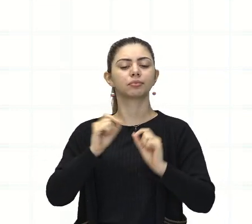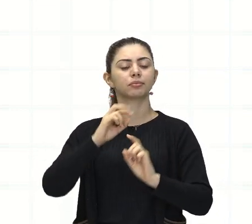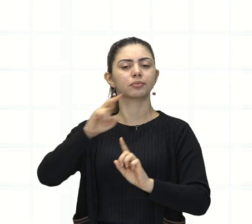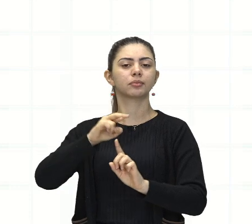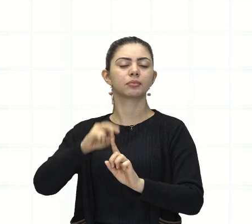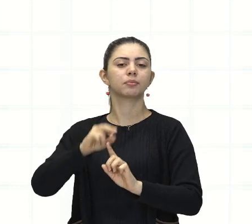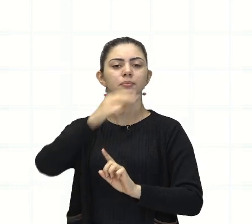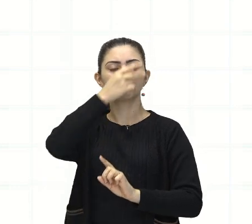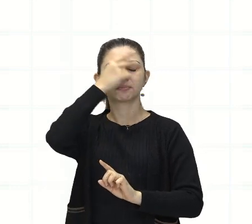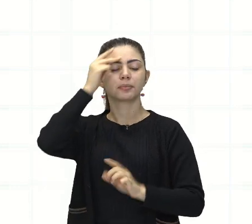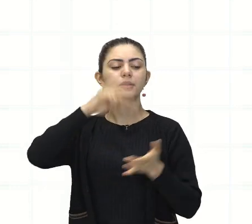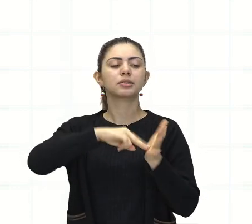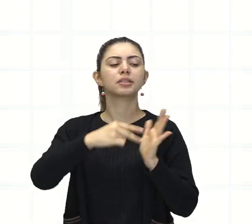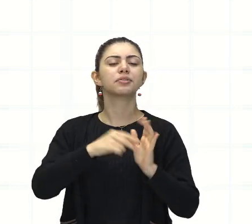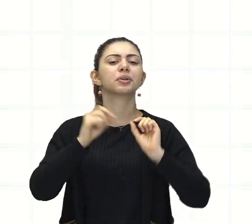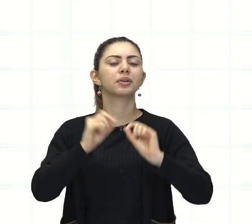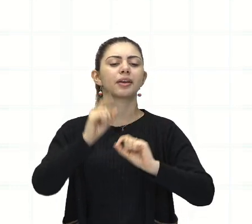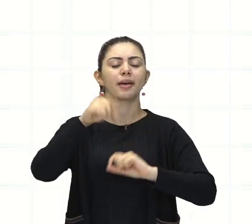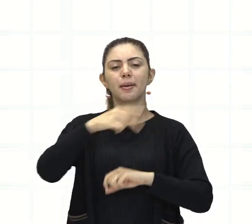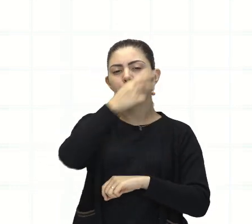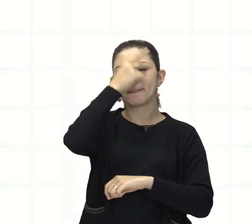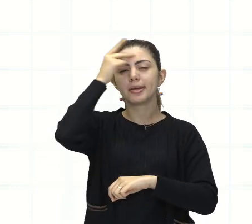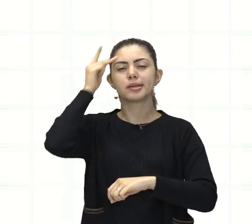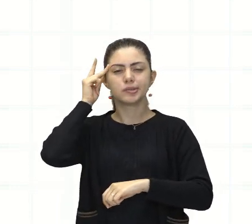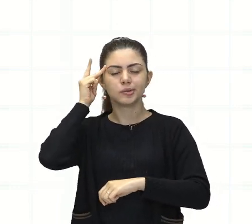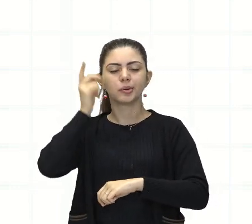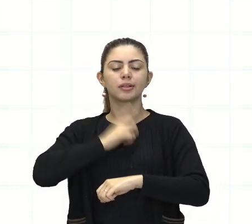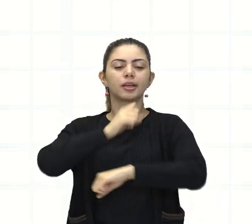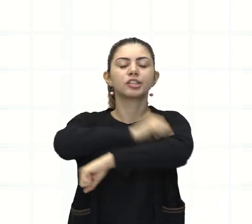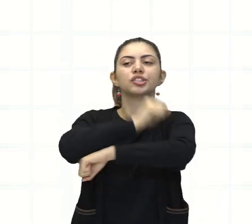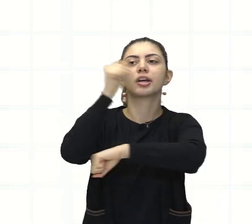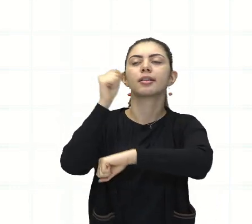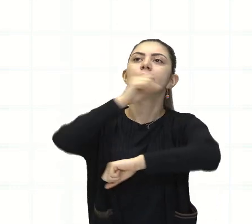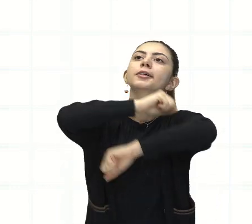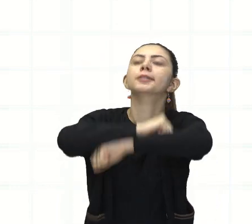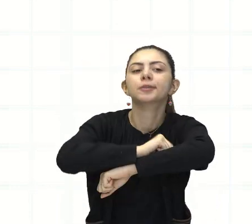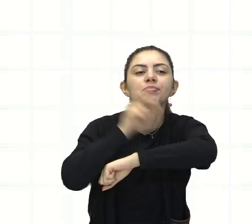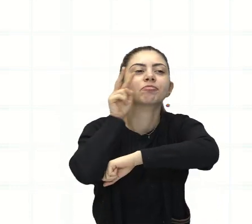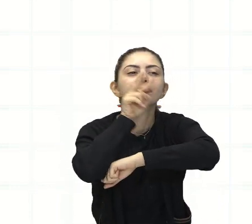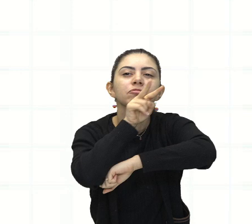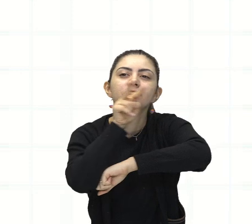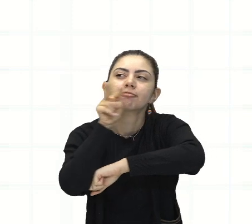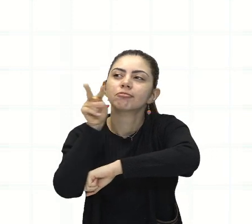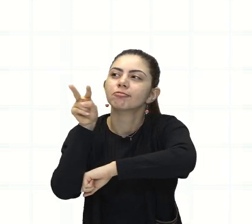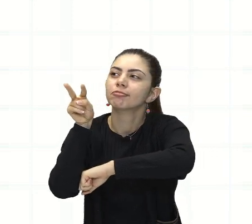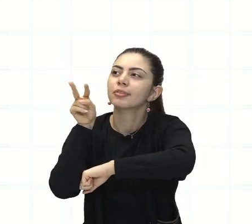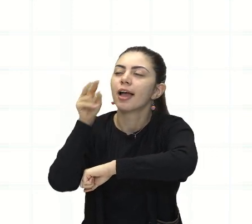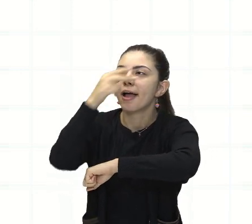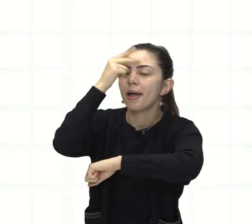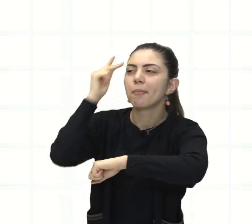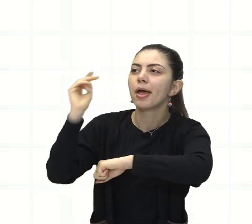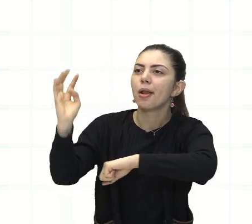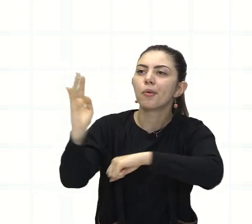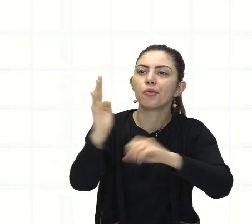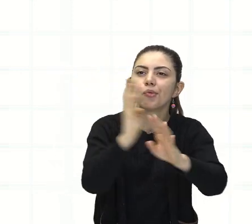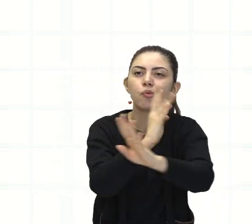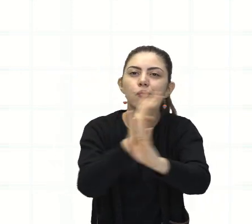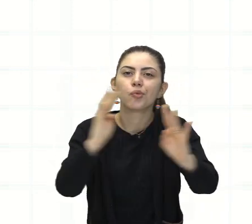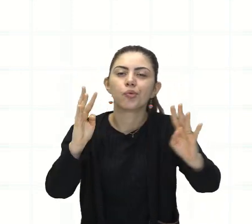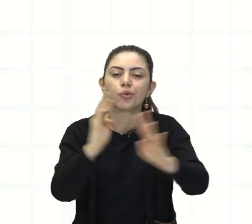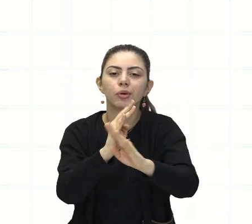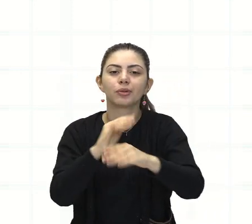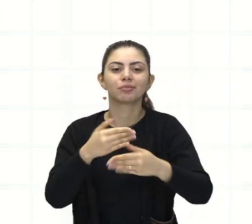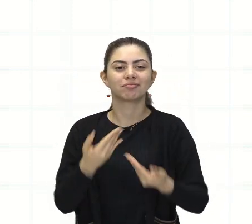as pessoas que ficam, né, olhando na janela, a vida passar, as pessoas passarem. Eita,